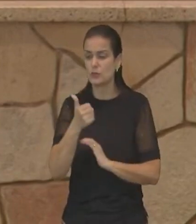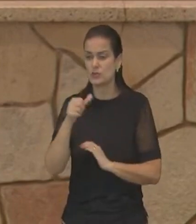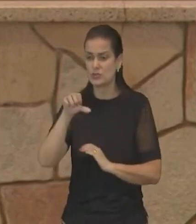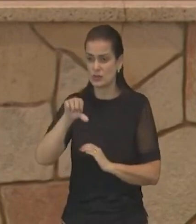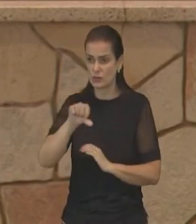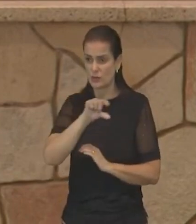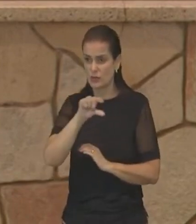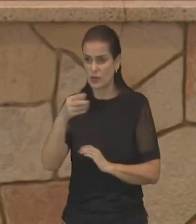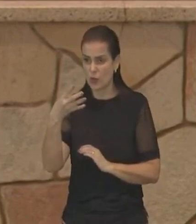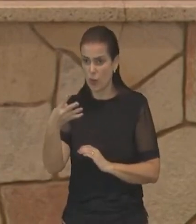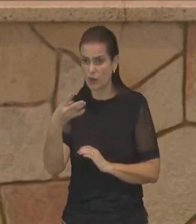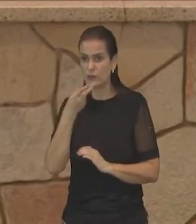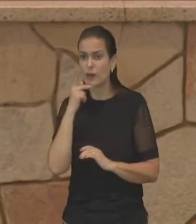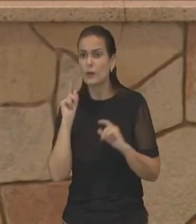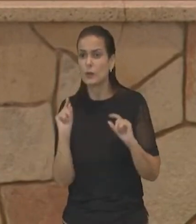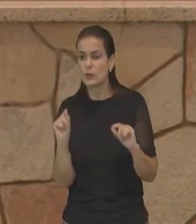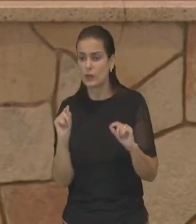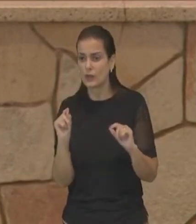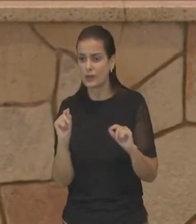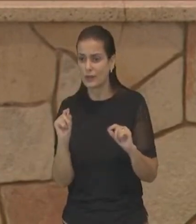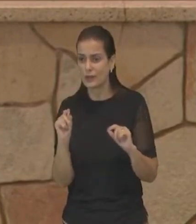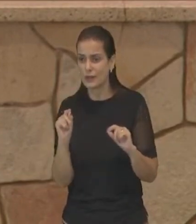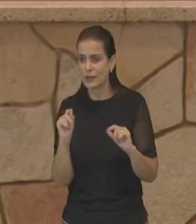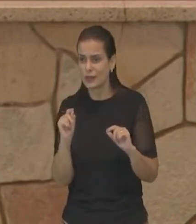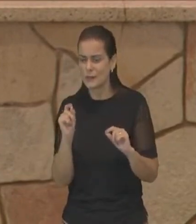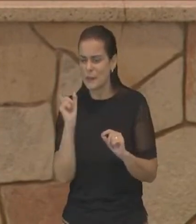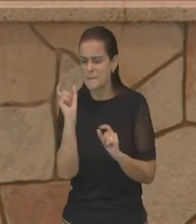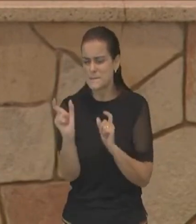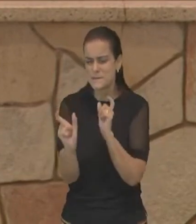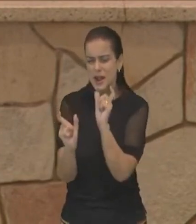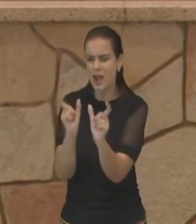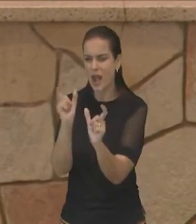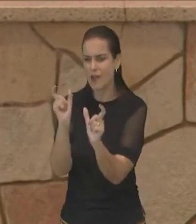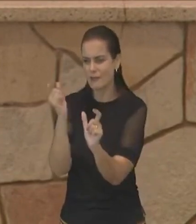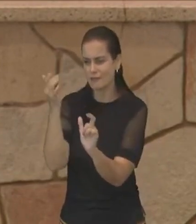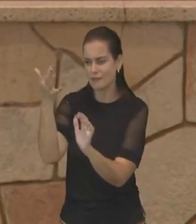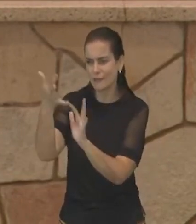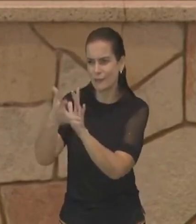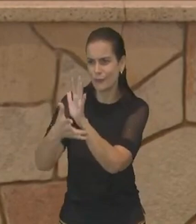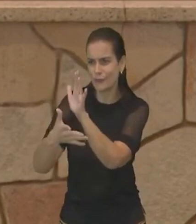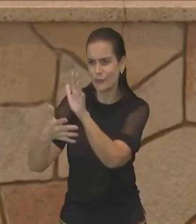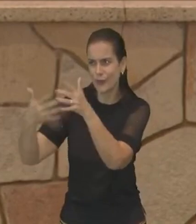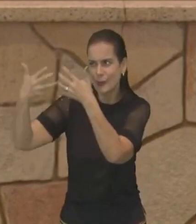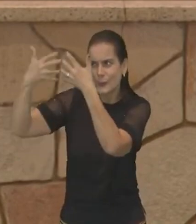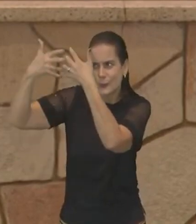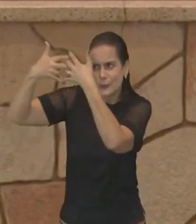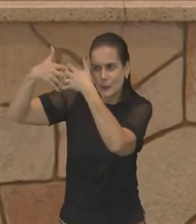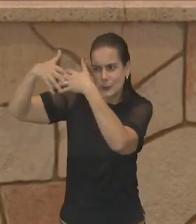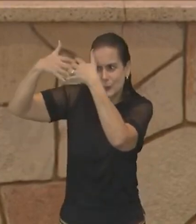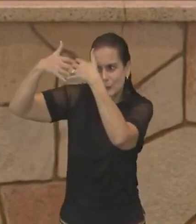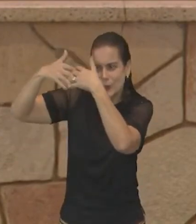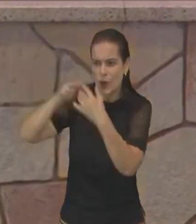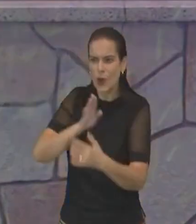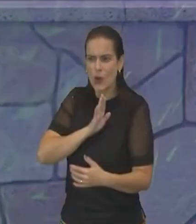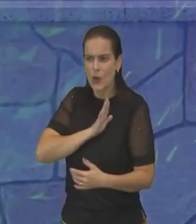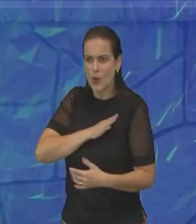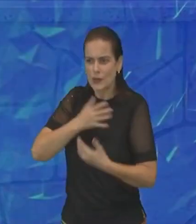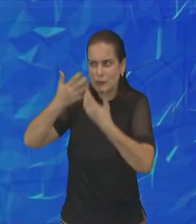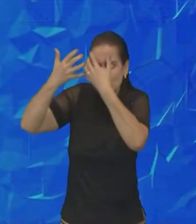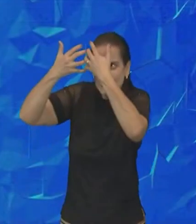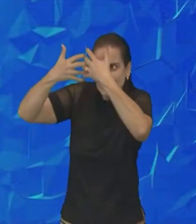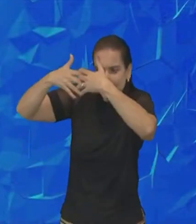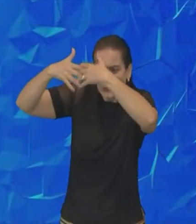a seguinte: que as palavras dos meus lábios e o meditar no meu coração, Salmo